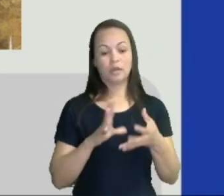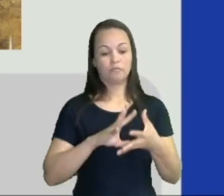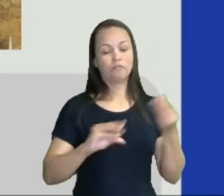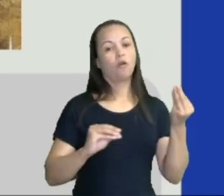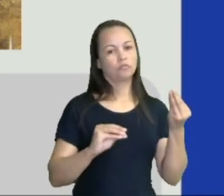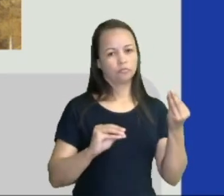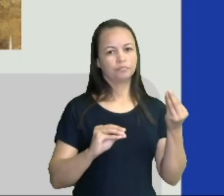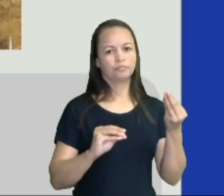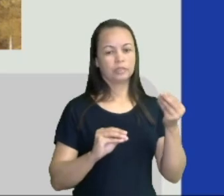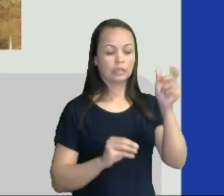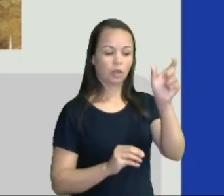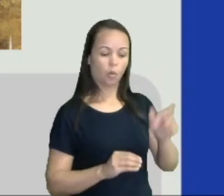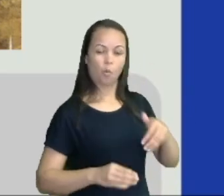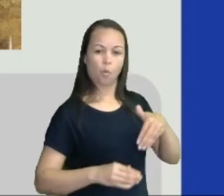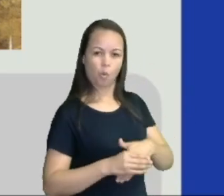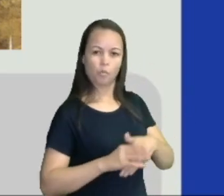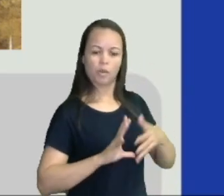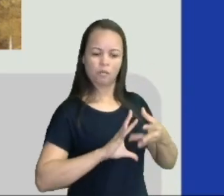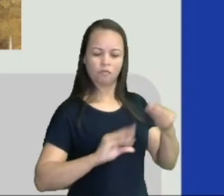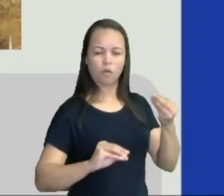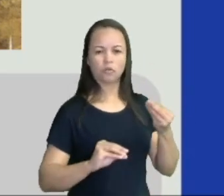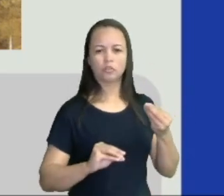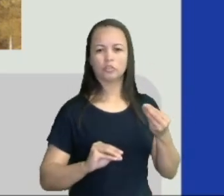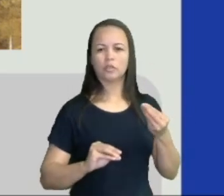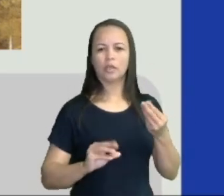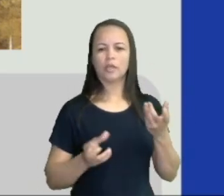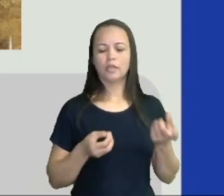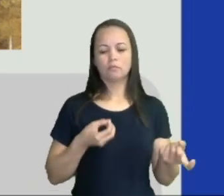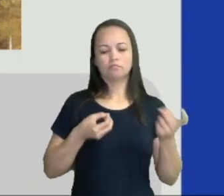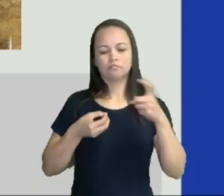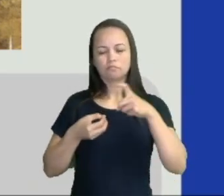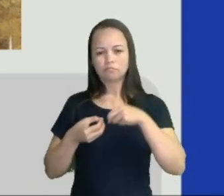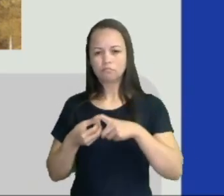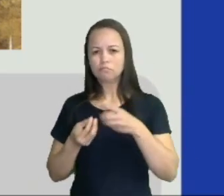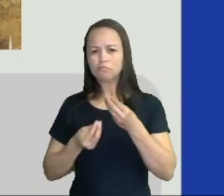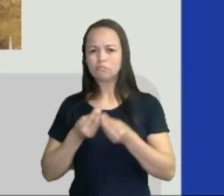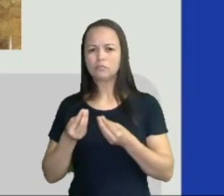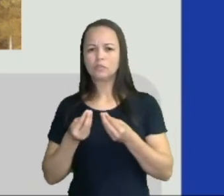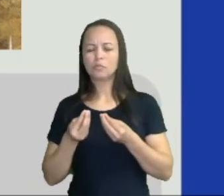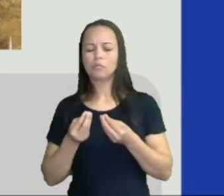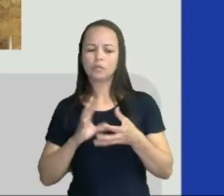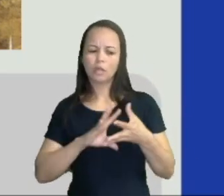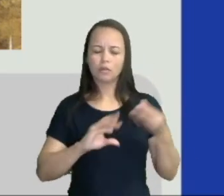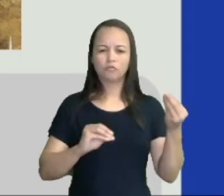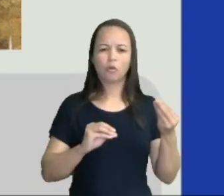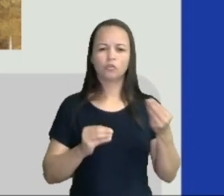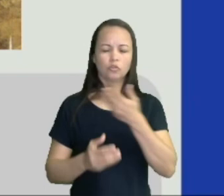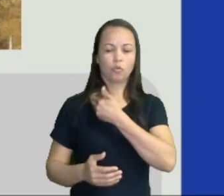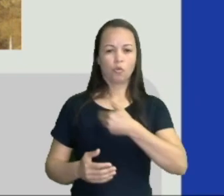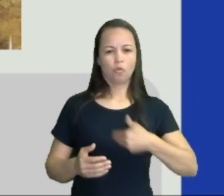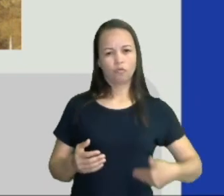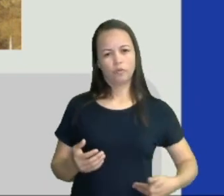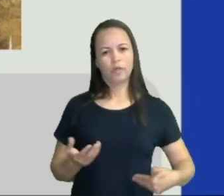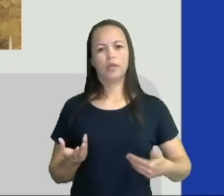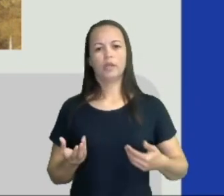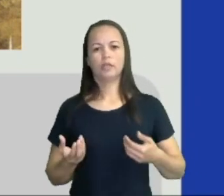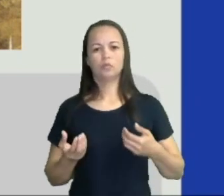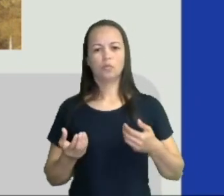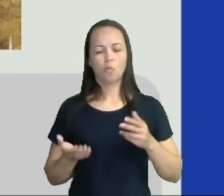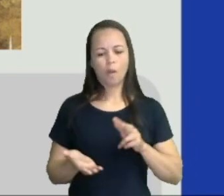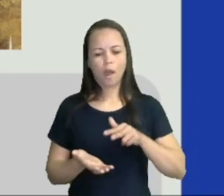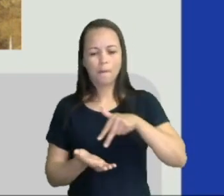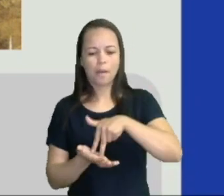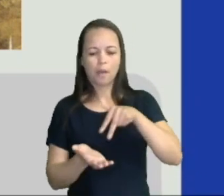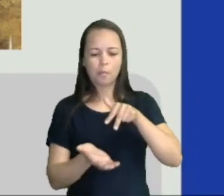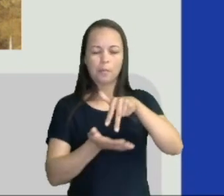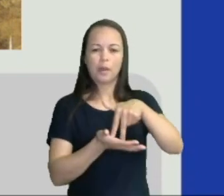E essa fuga e retorno, quando ele foge, o governo monarca se institui